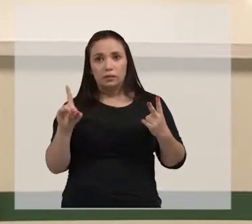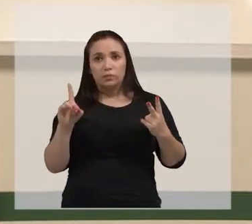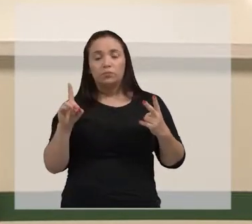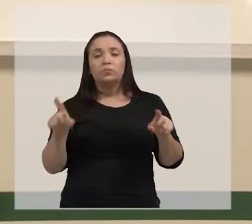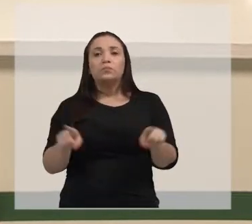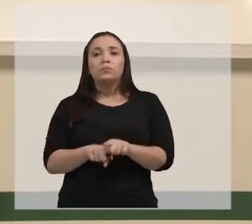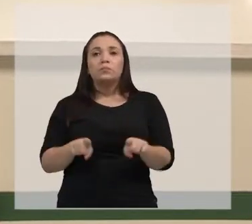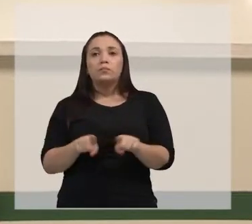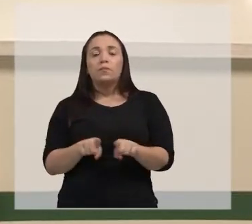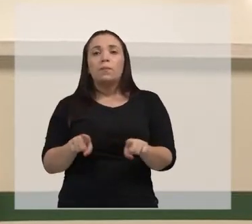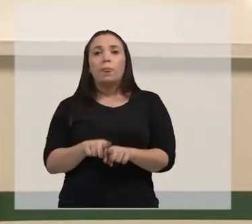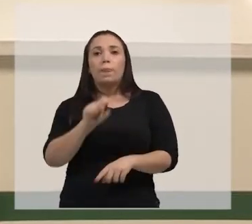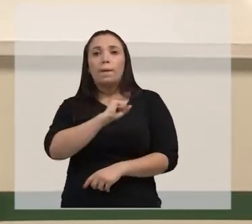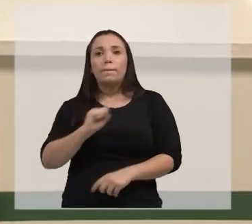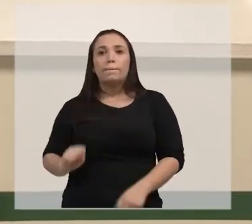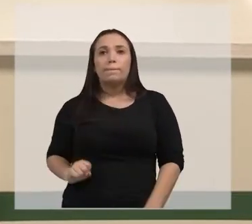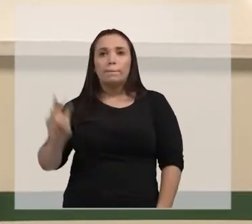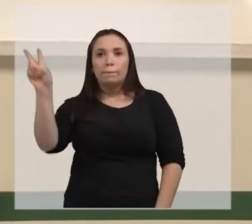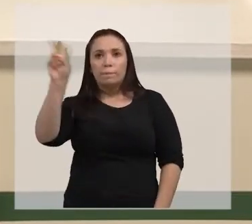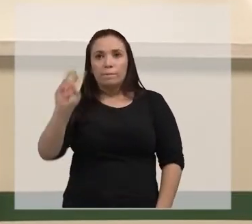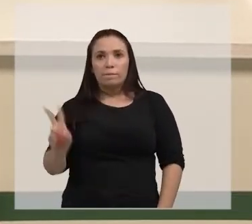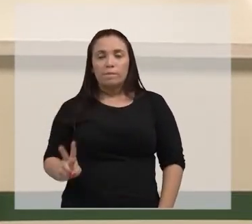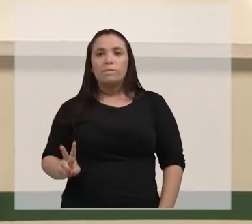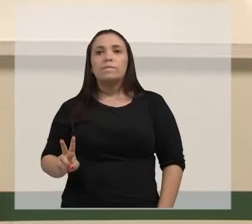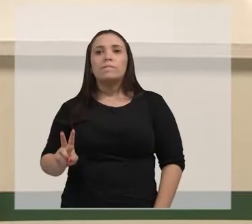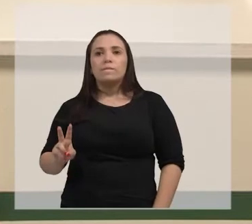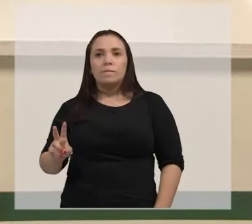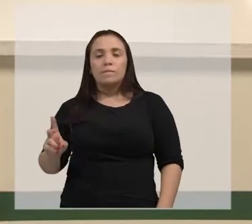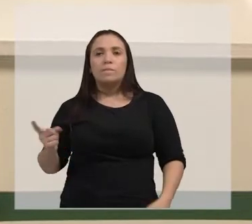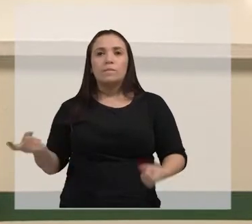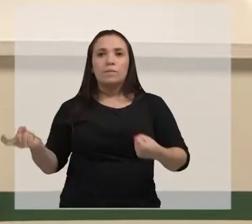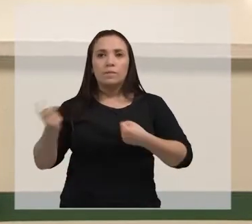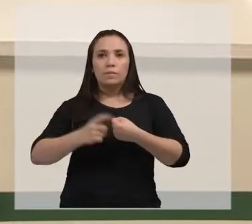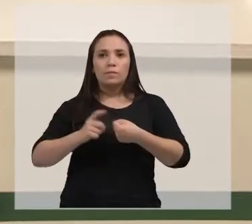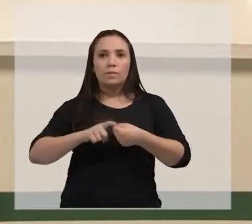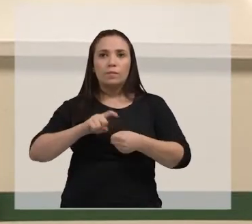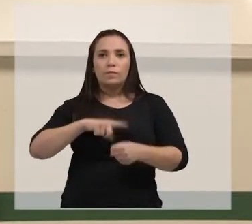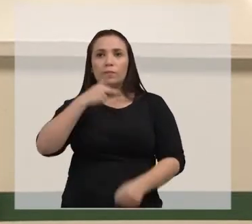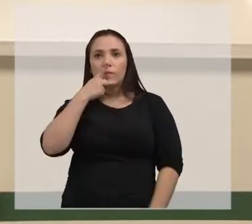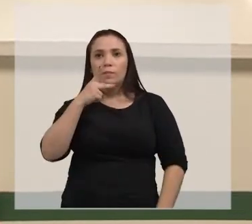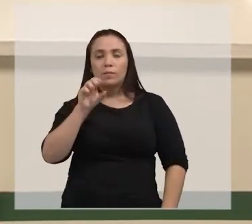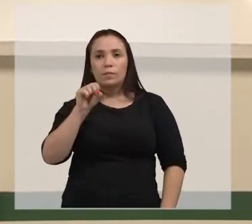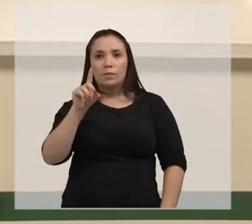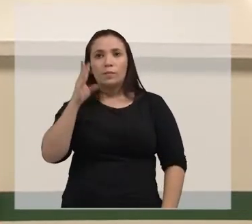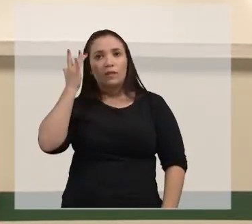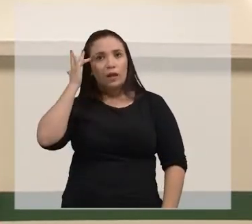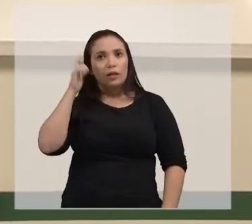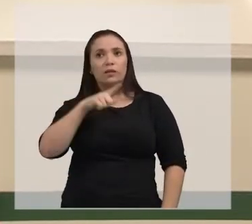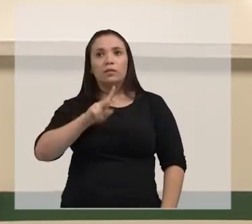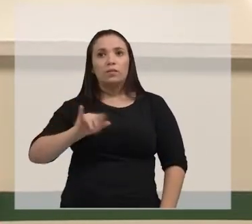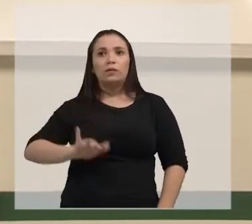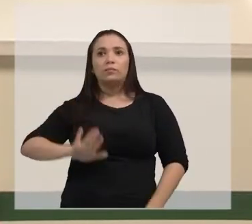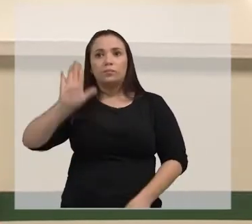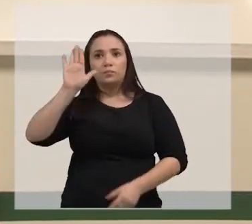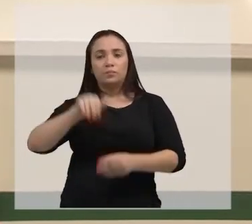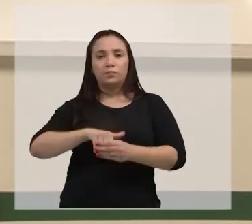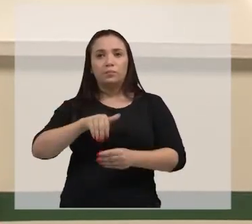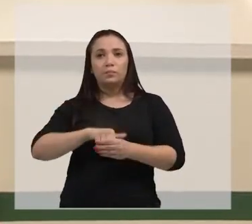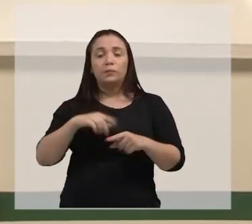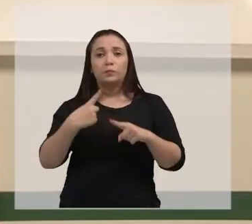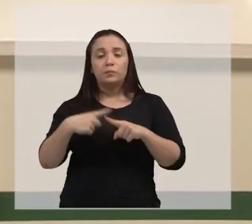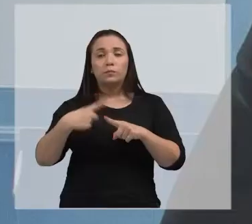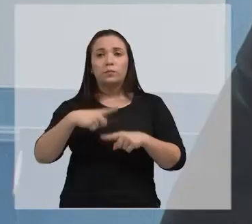também o senador Teixeira Satti, que engrossou as fileiras do PSDB. Eu acho até que ele é o candidato das oposições, porque